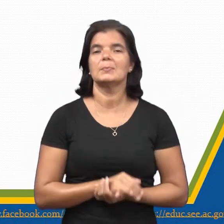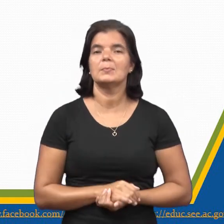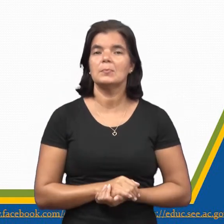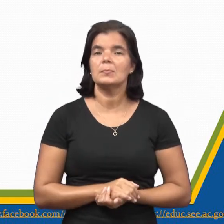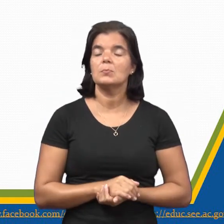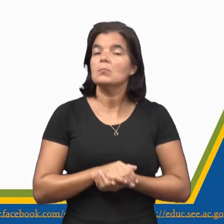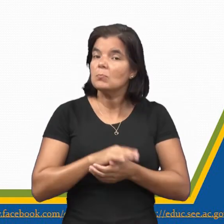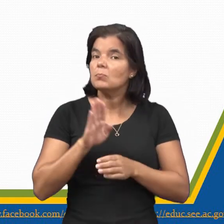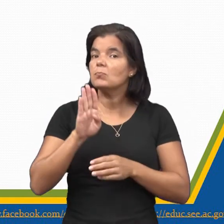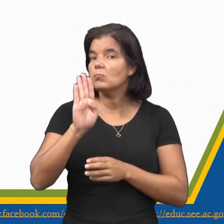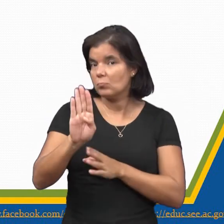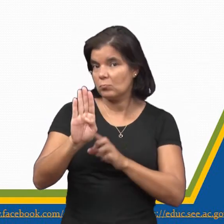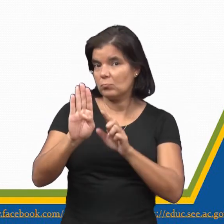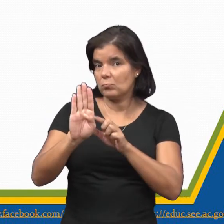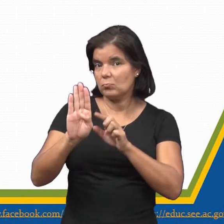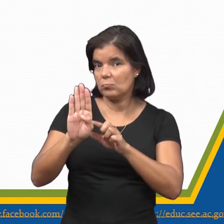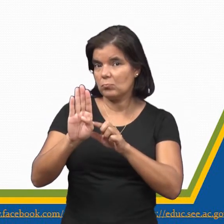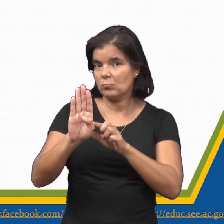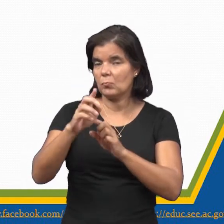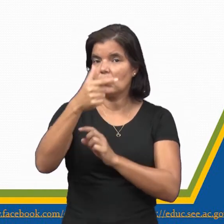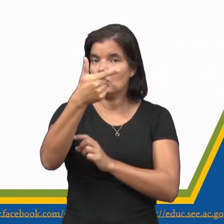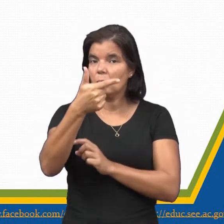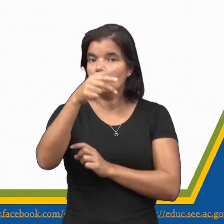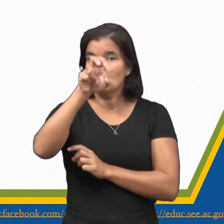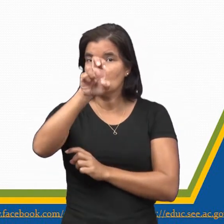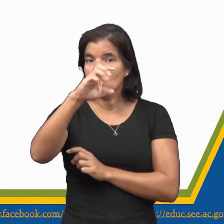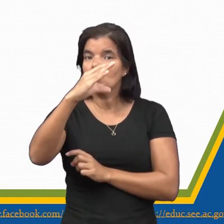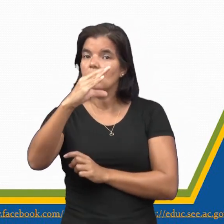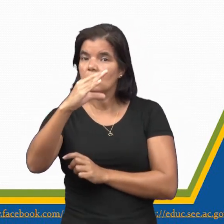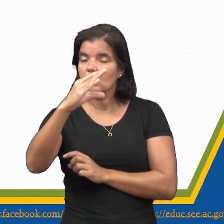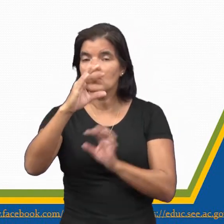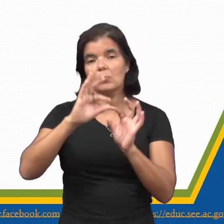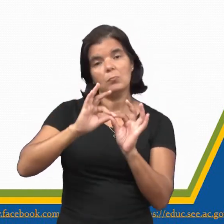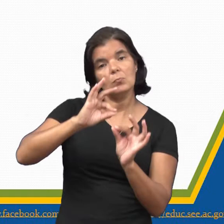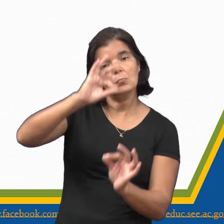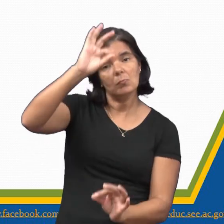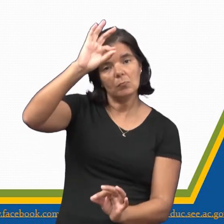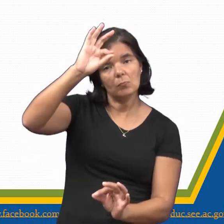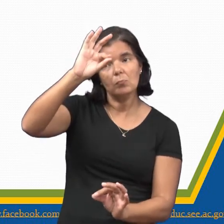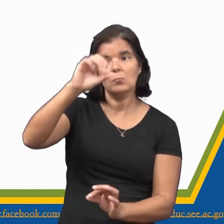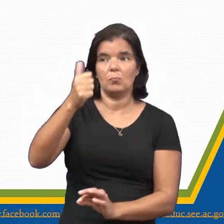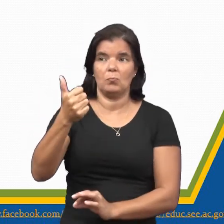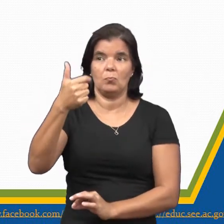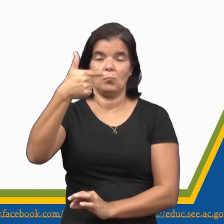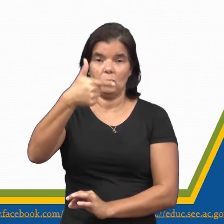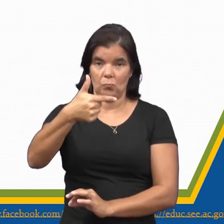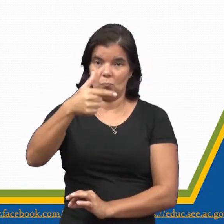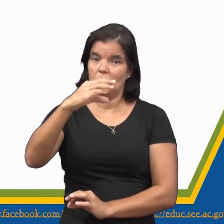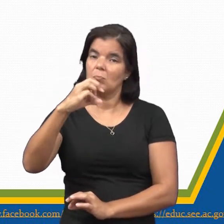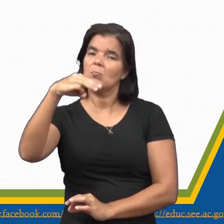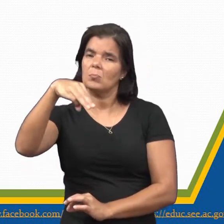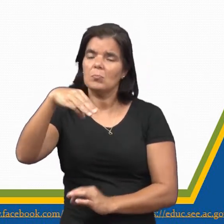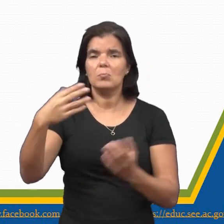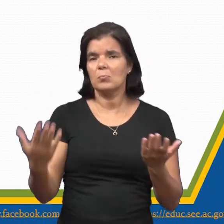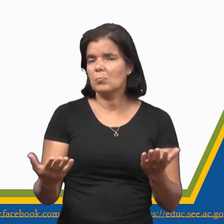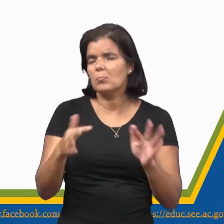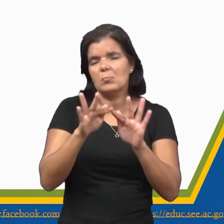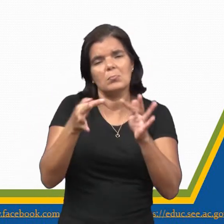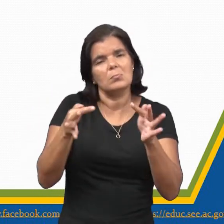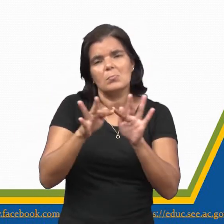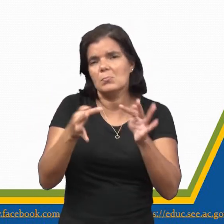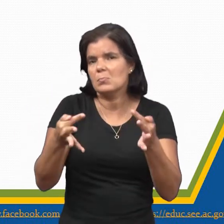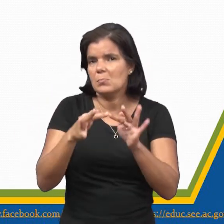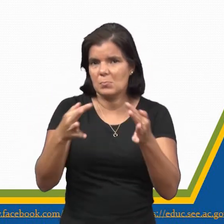Cuja base mede 25 centímetros e cuja altura mede 12 centímetros. Então é muito simples,